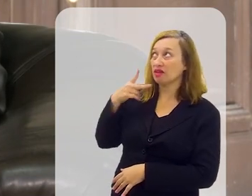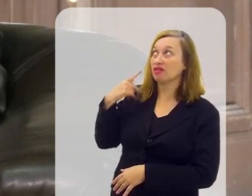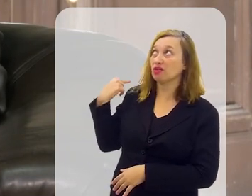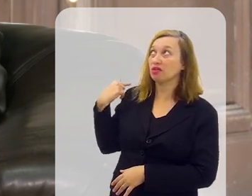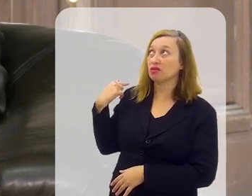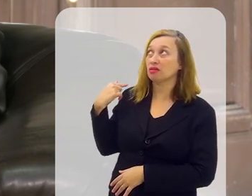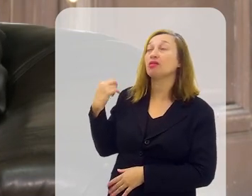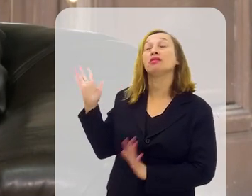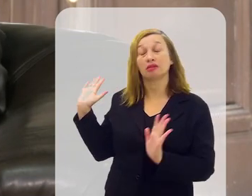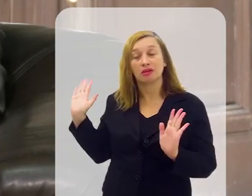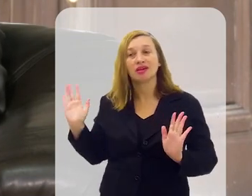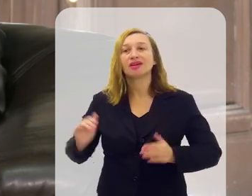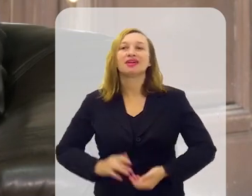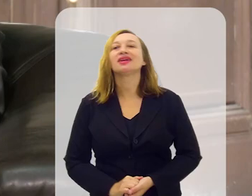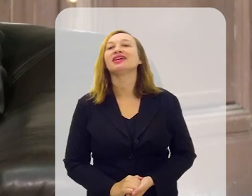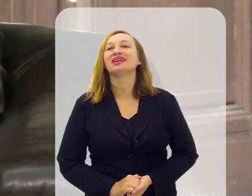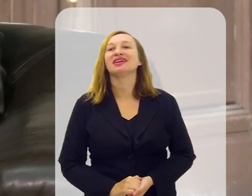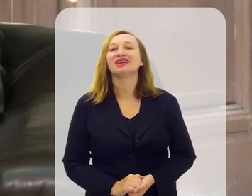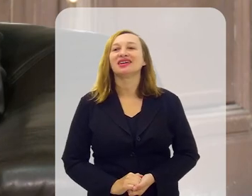Eu peguei avião.